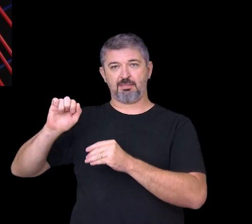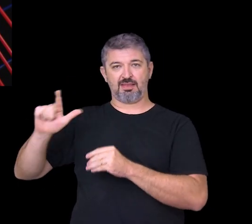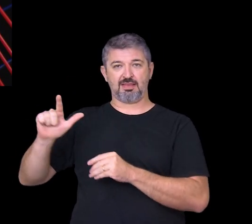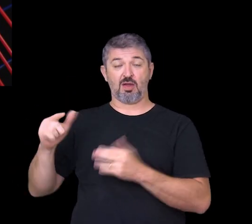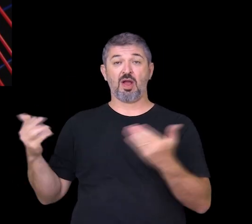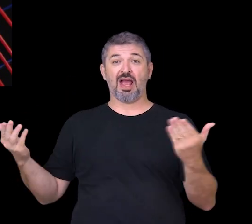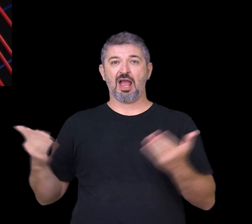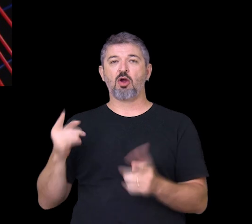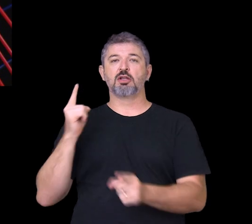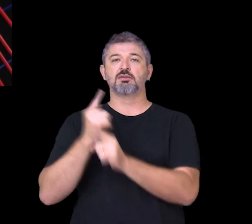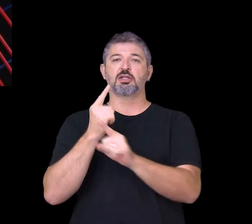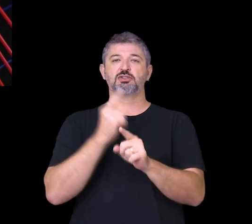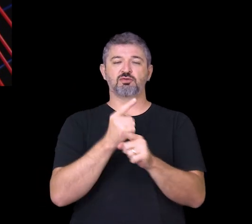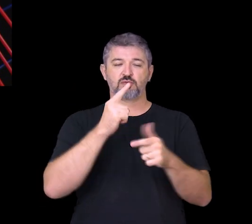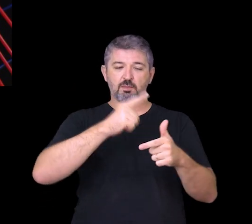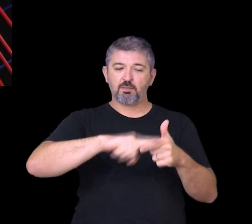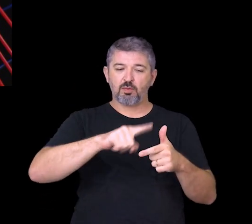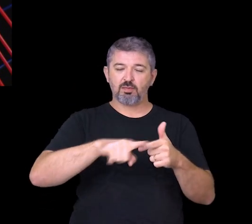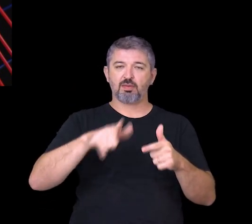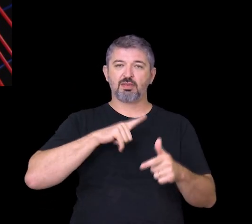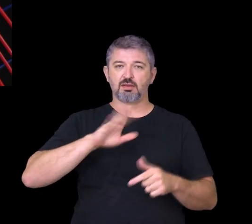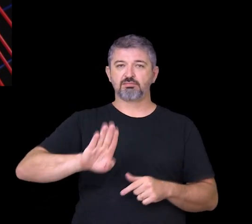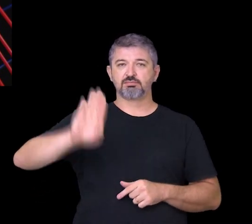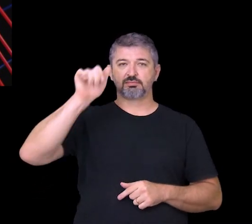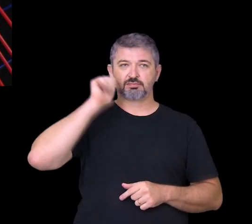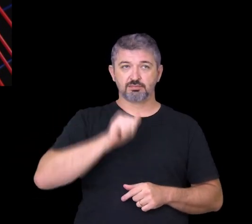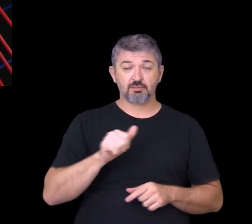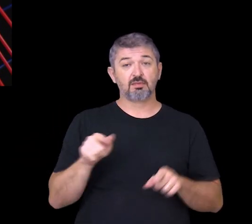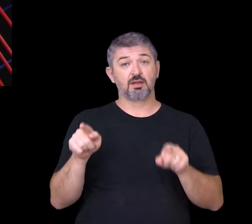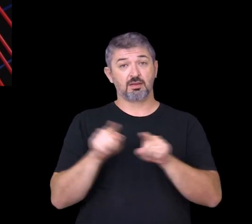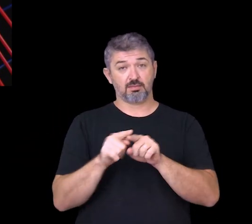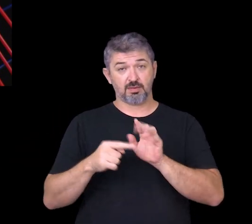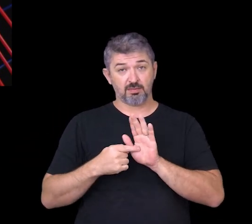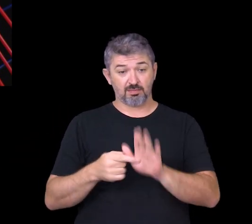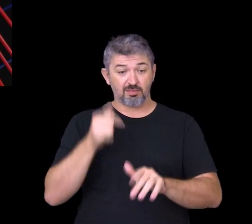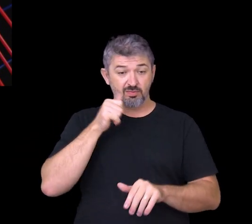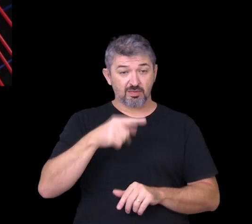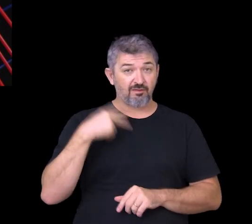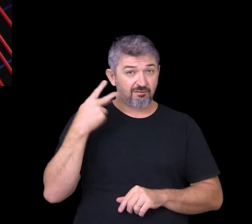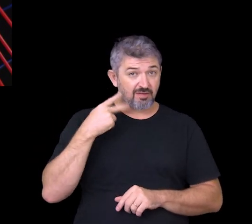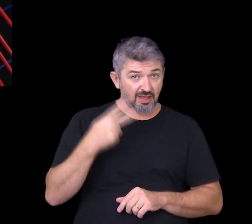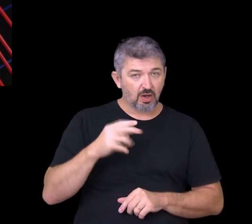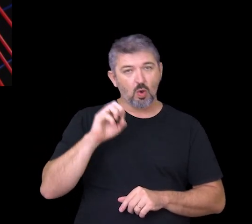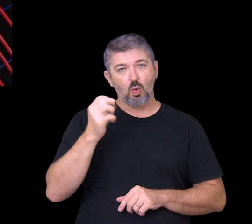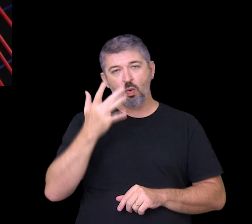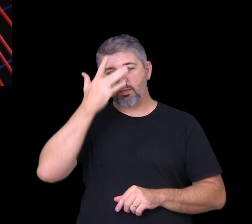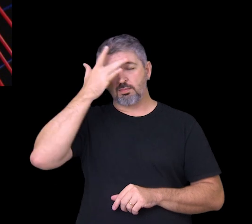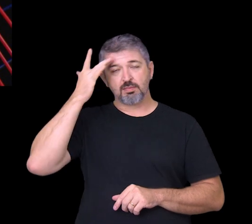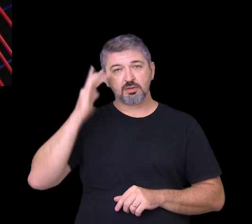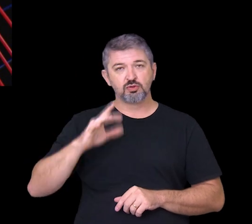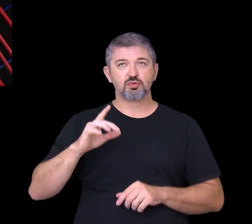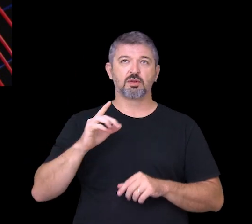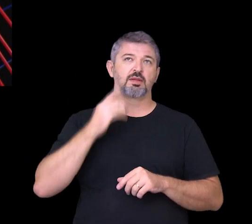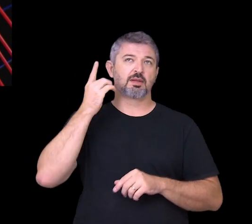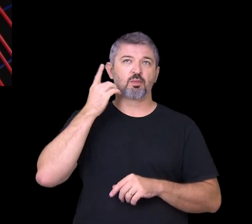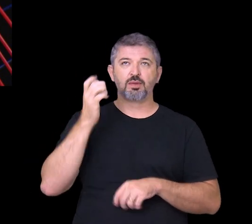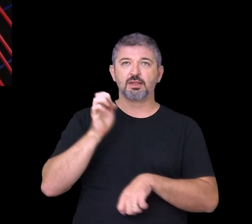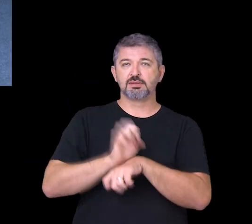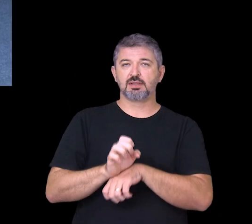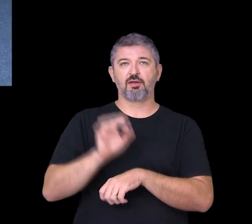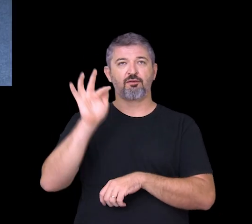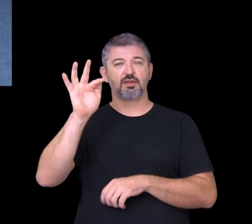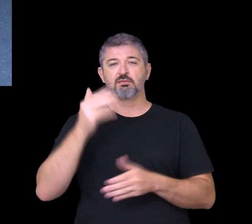rede começa a identificar o problema, começa a mostrar para as vereadoras ou para o agente político, a deputada